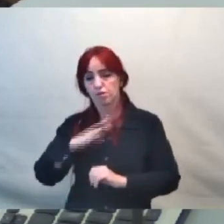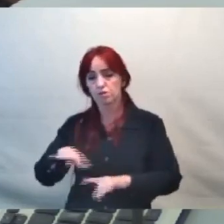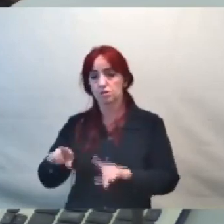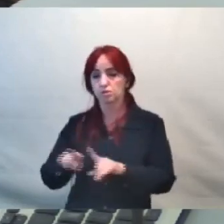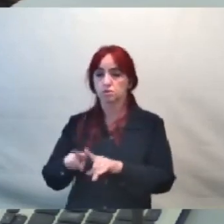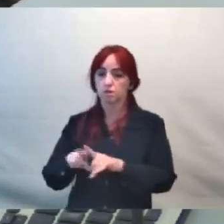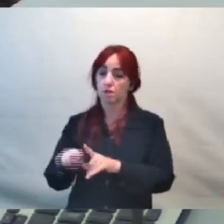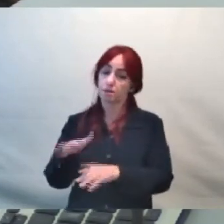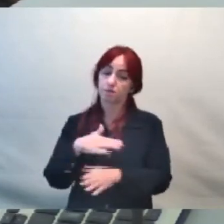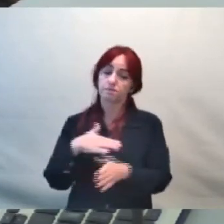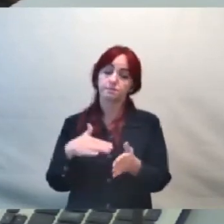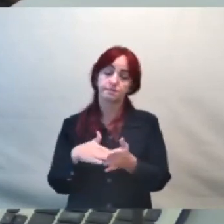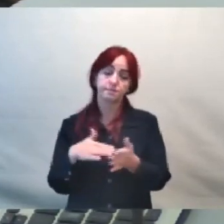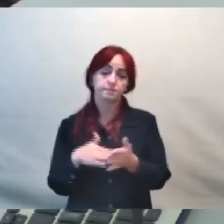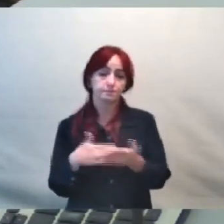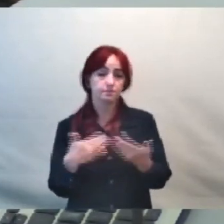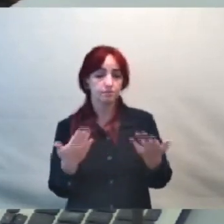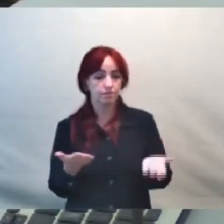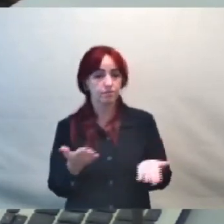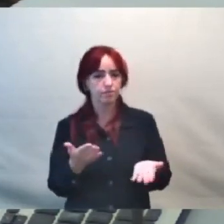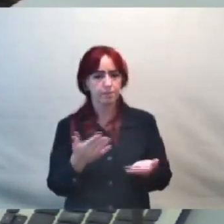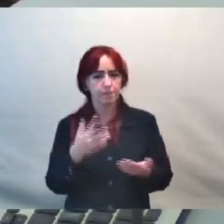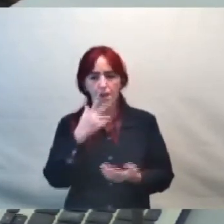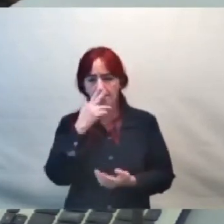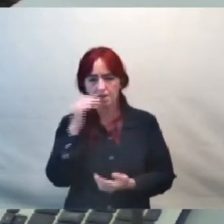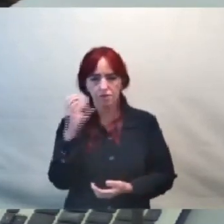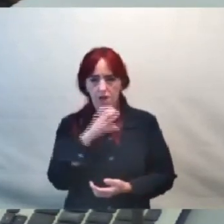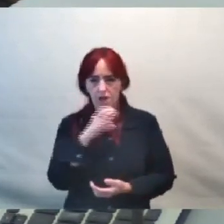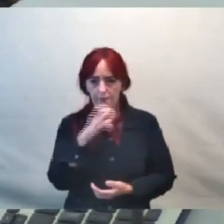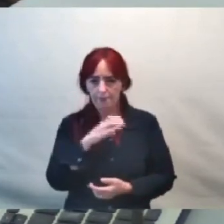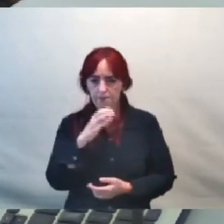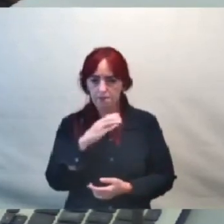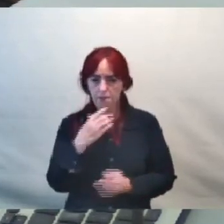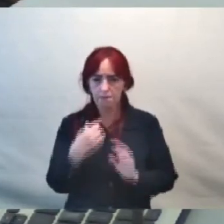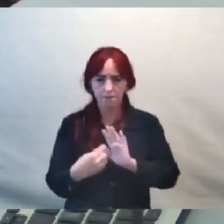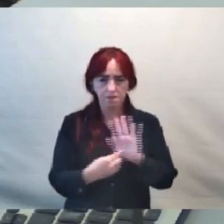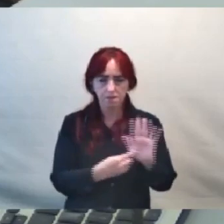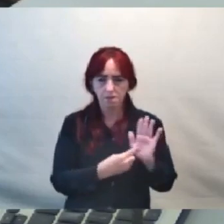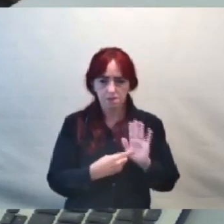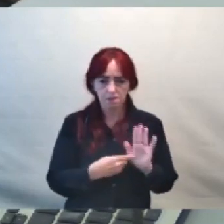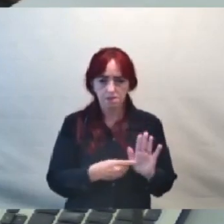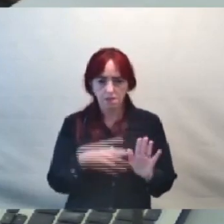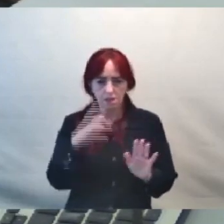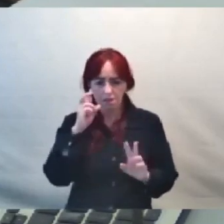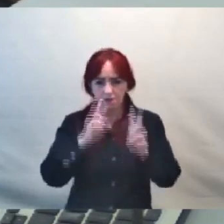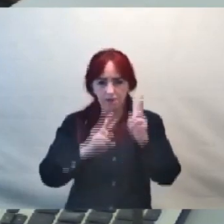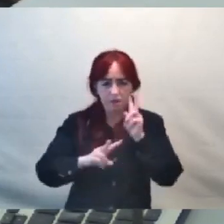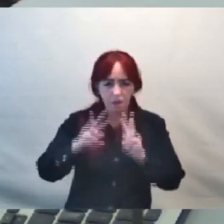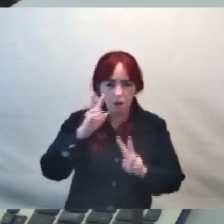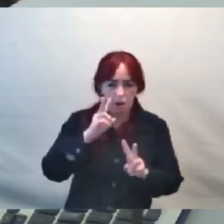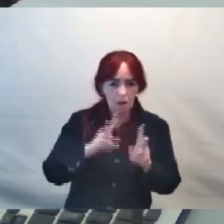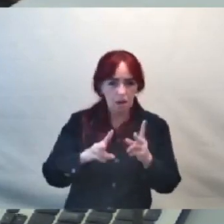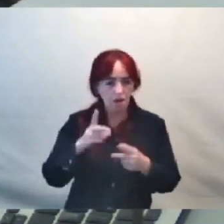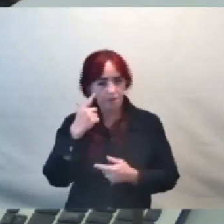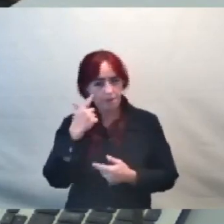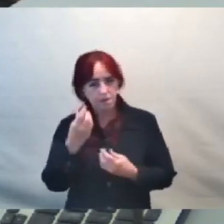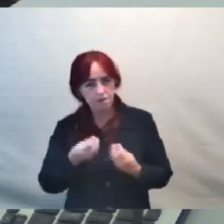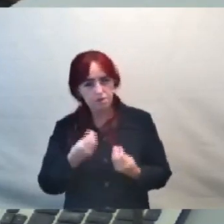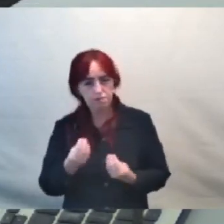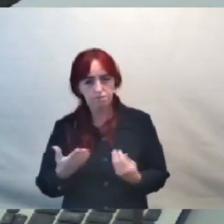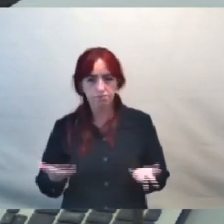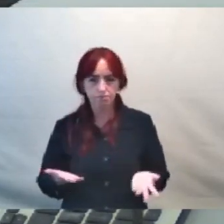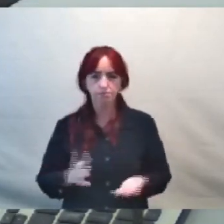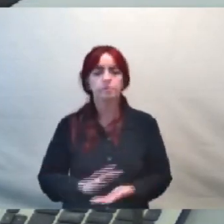todas mesmo. Foi rápida a apresentação, mas eu fiquei olhando para isso e fiquei pensando, né? A